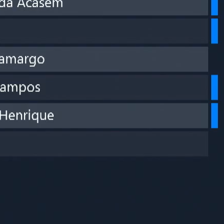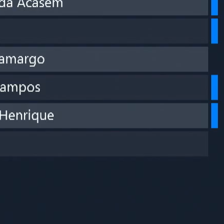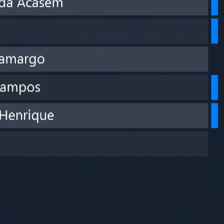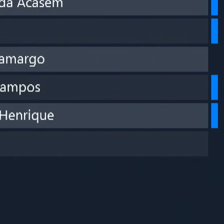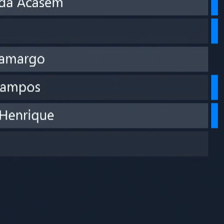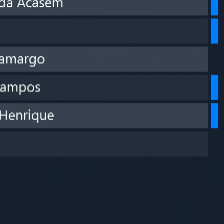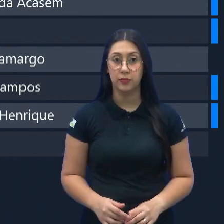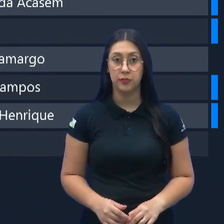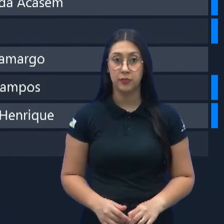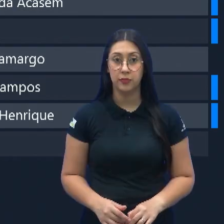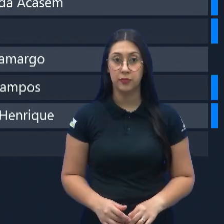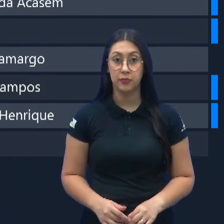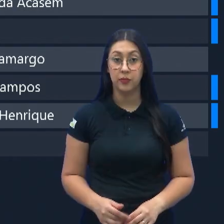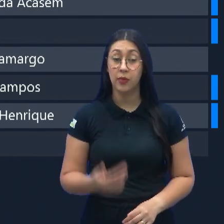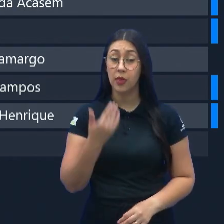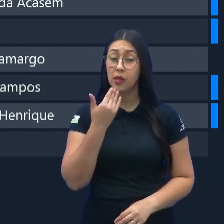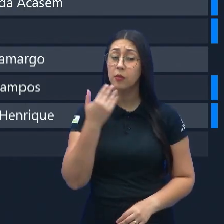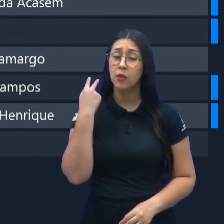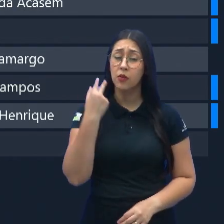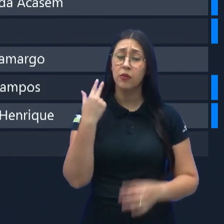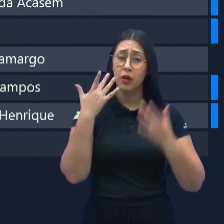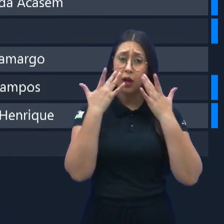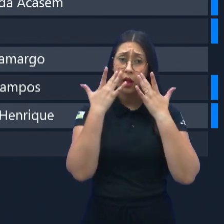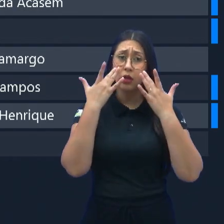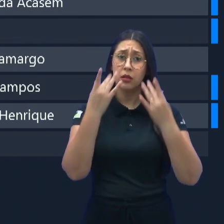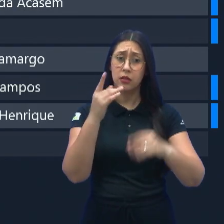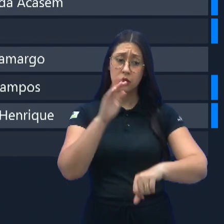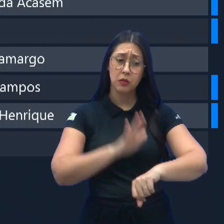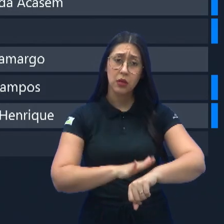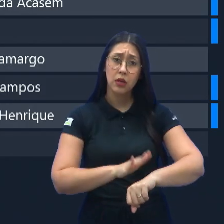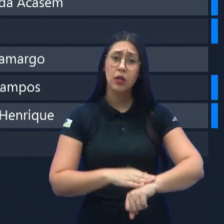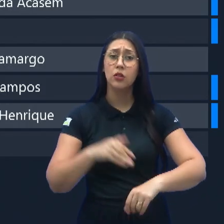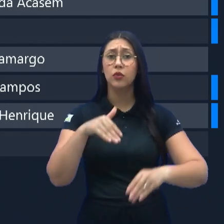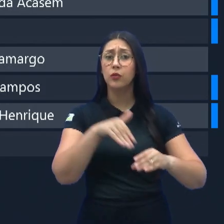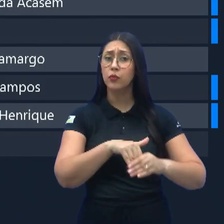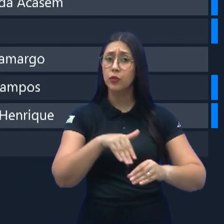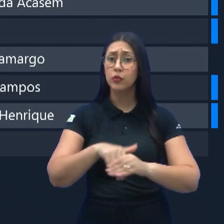Peço aos vereadores que se atentem ao momento de votação.